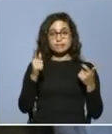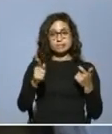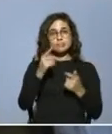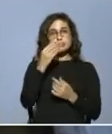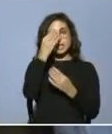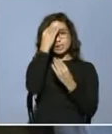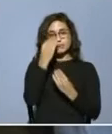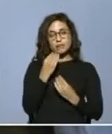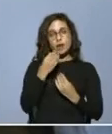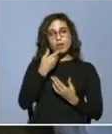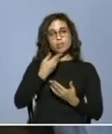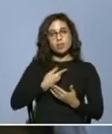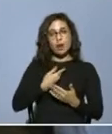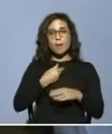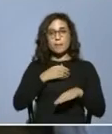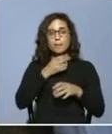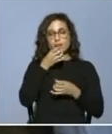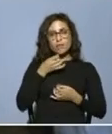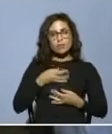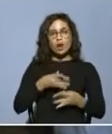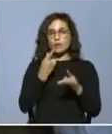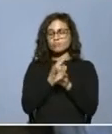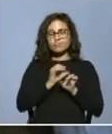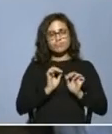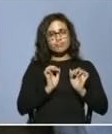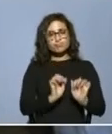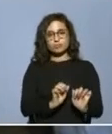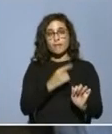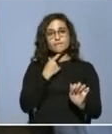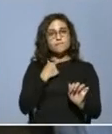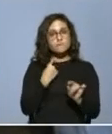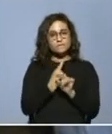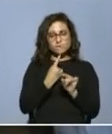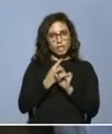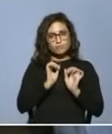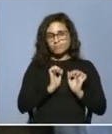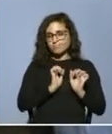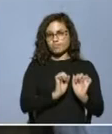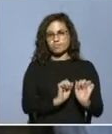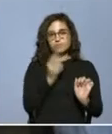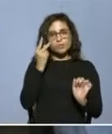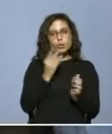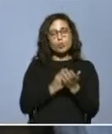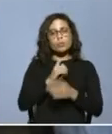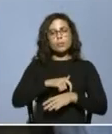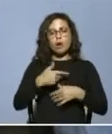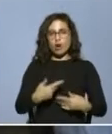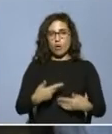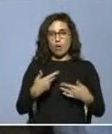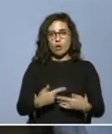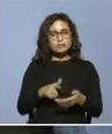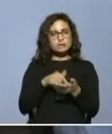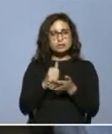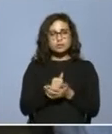a renunciar à impiedade e aos desejos mundanos, para vivermos no tempo presente com temperança, justiça e